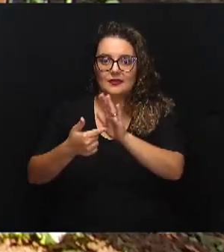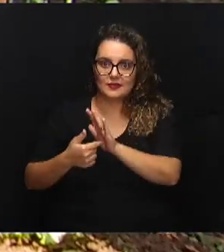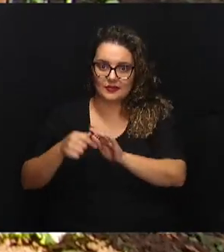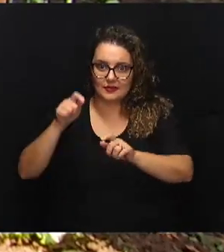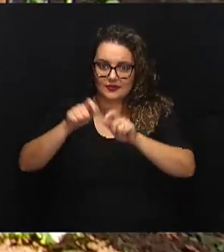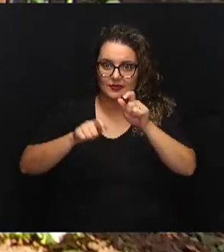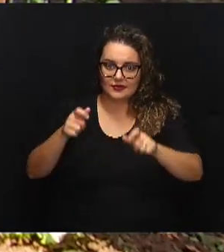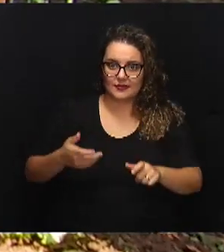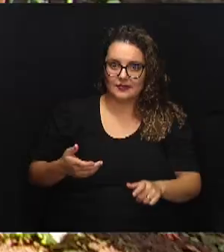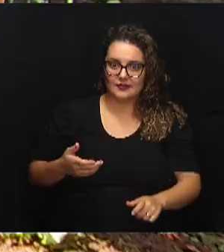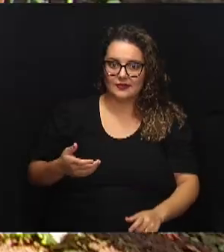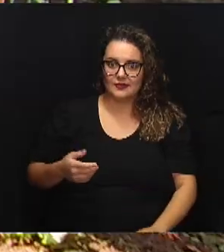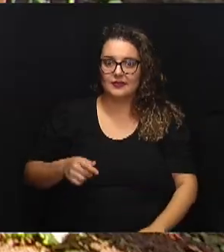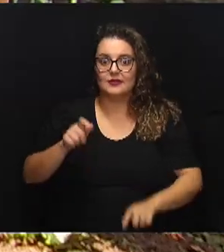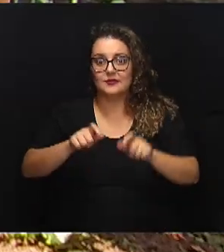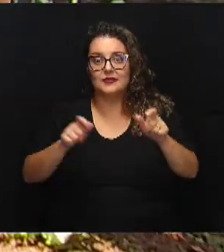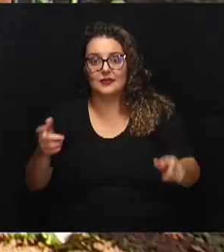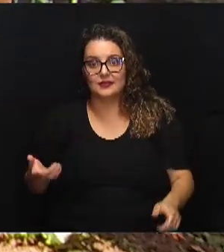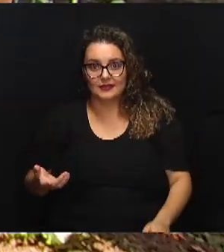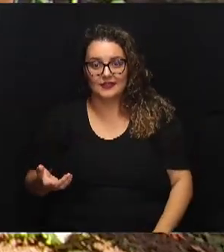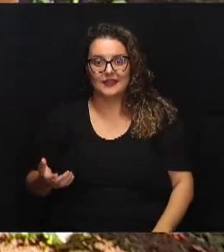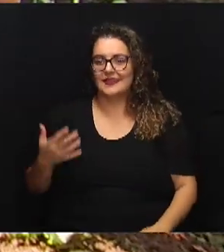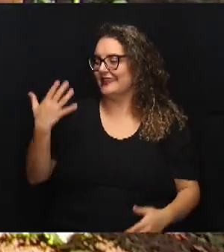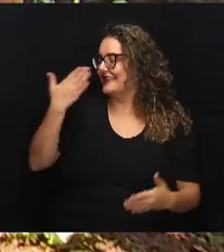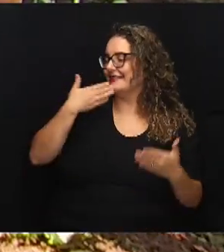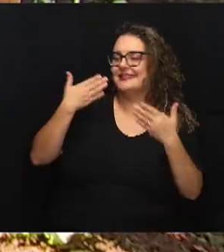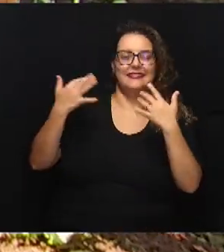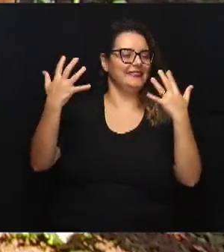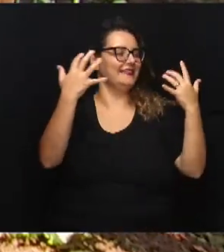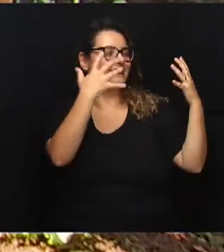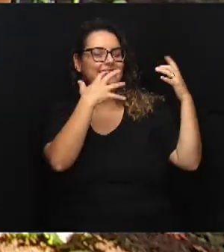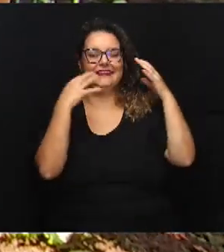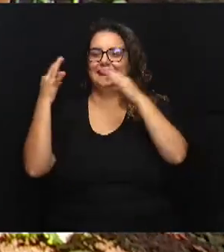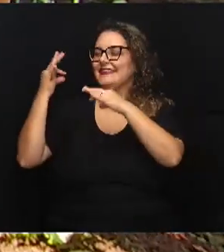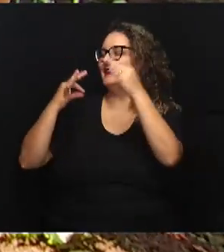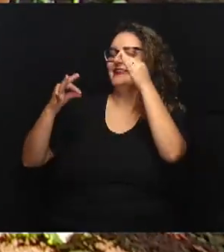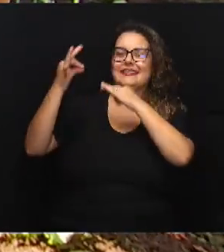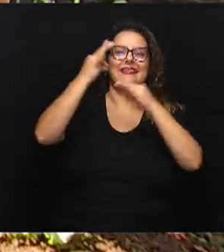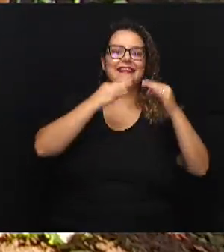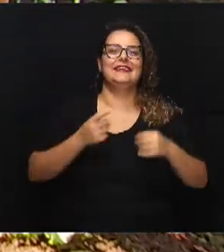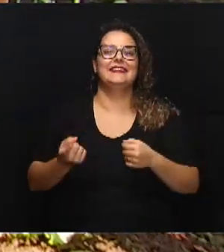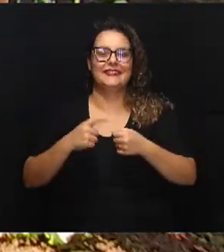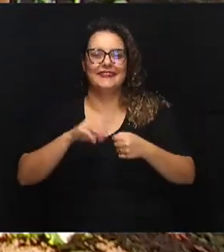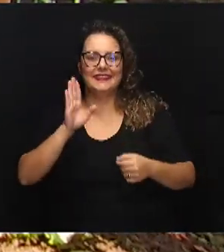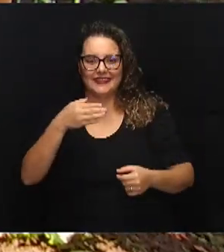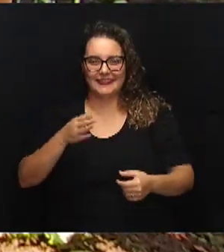como é que é a experiência das pessoas. A gente está muito doce aqui. Isso e a gente mesmo. dá volta.